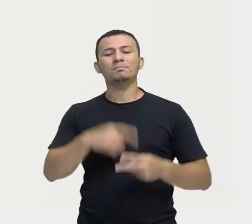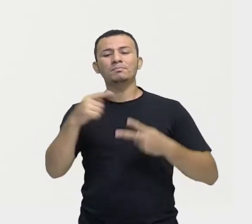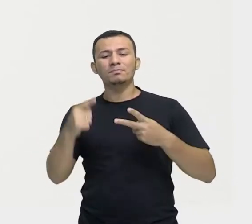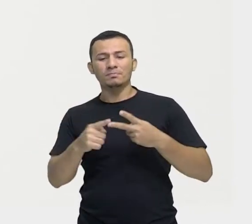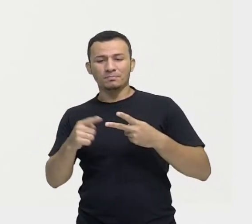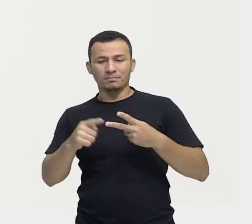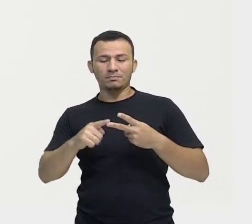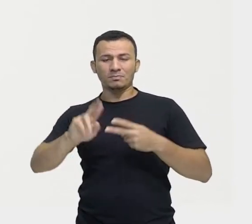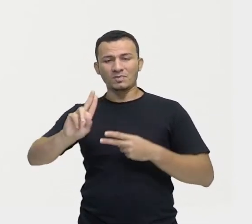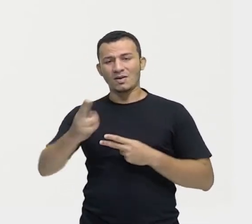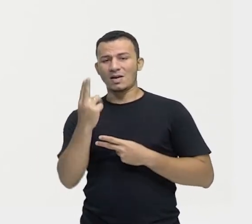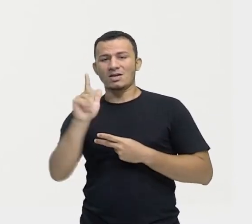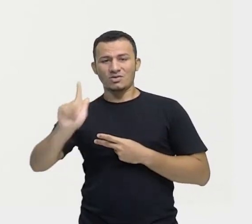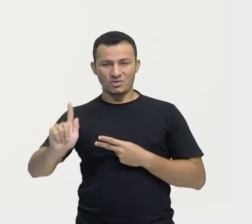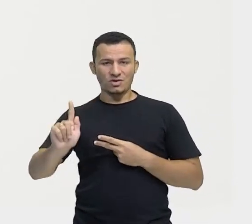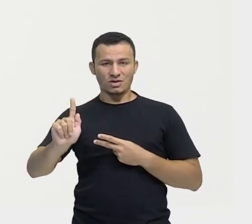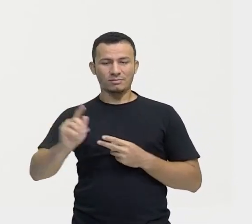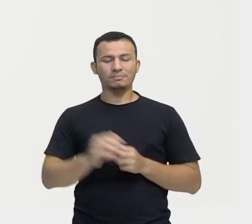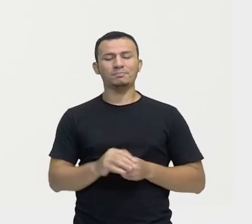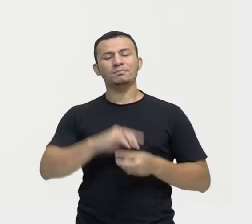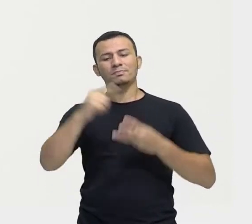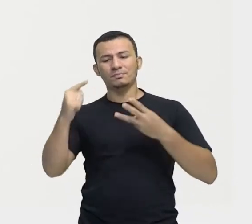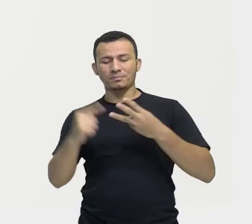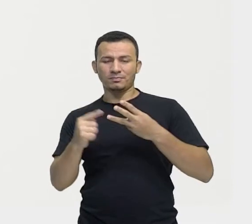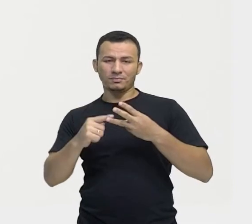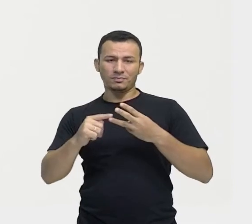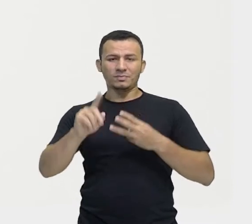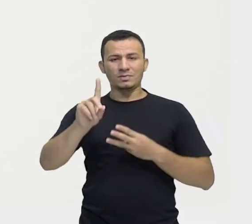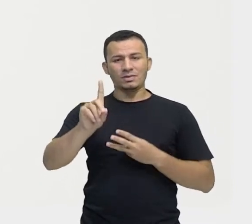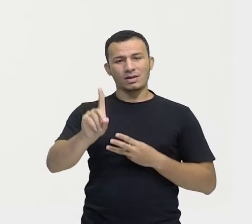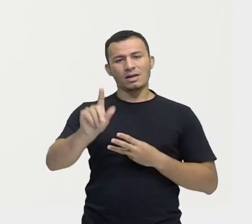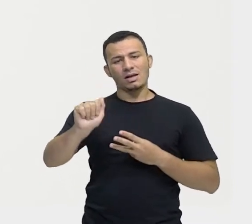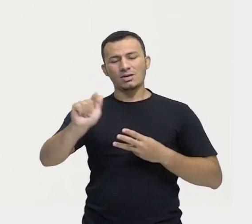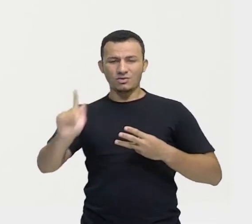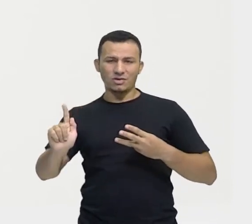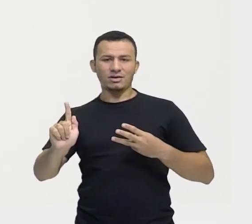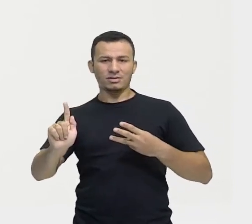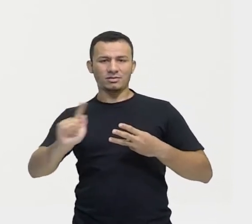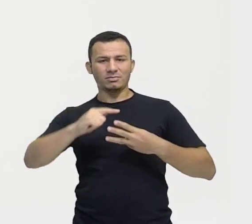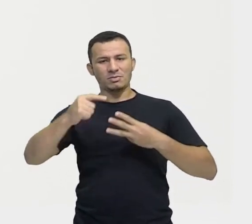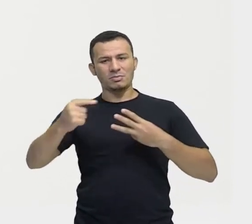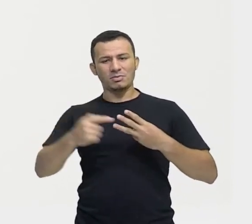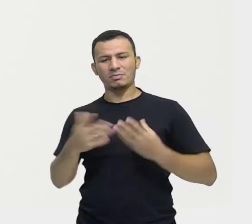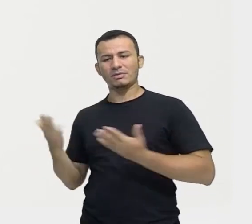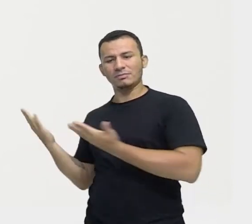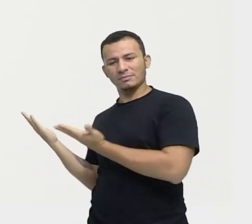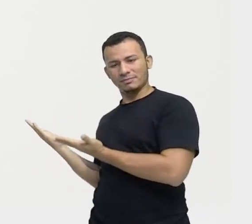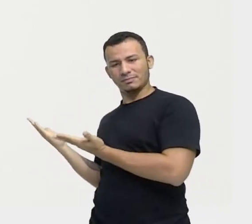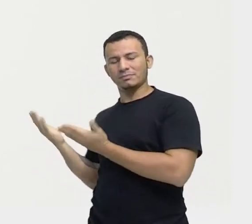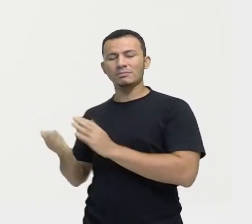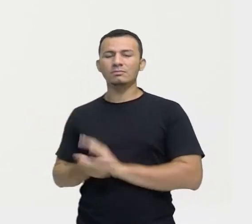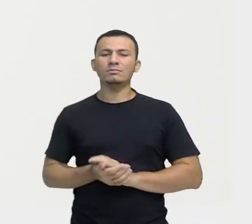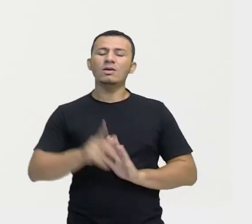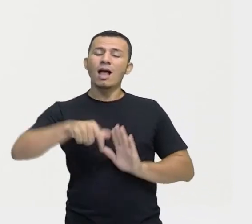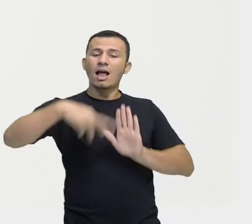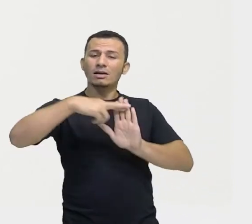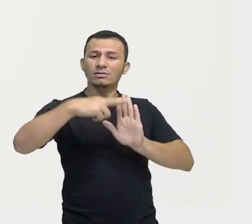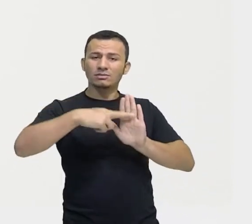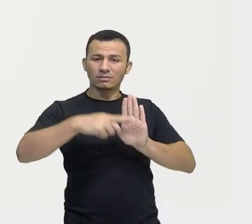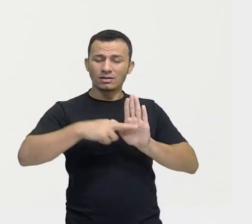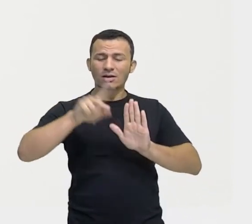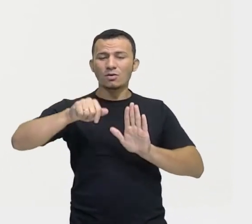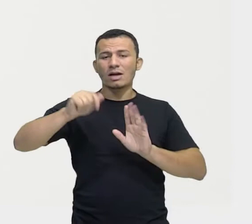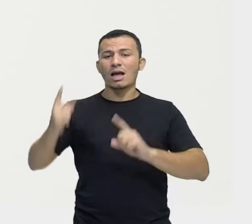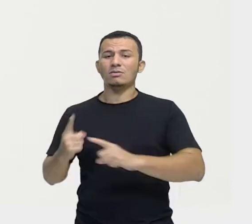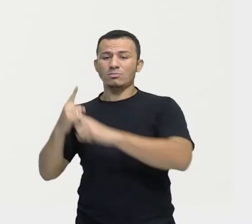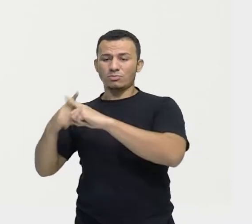é HG. Decagrama, DAG. Tá certo? Esses são os